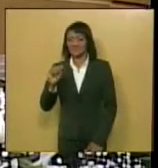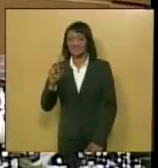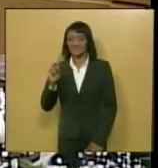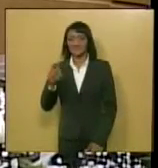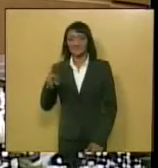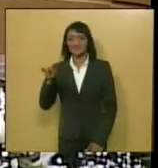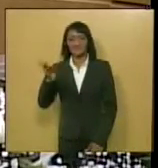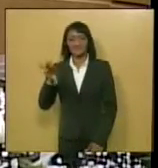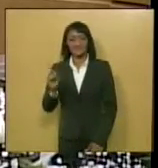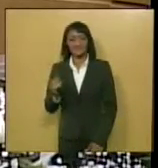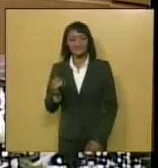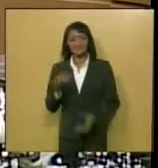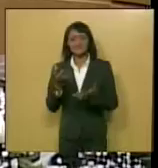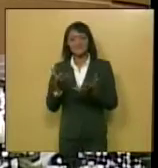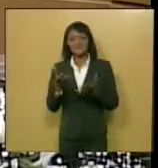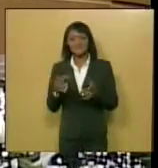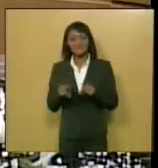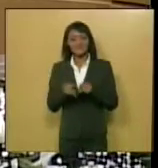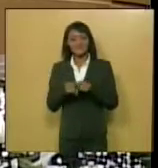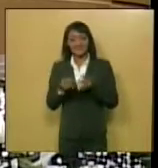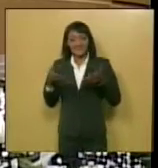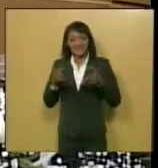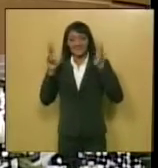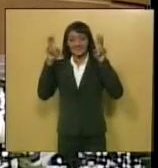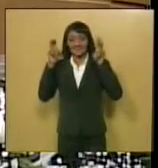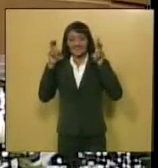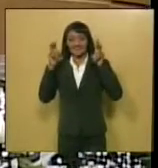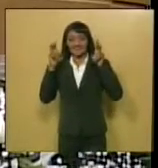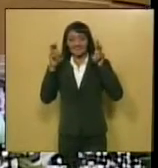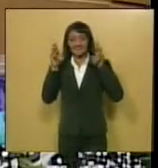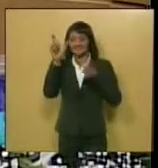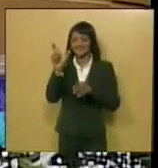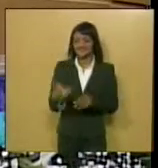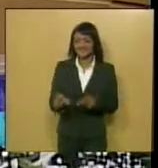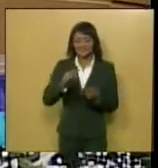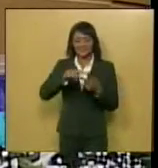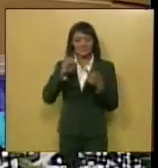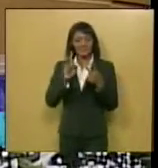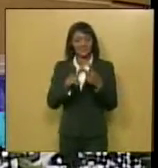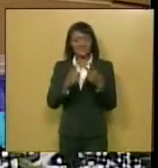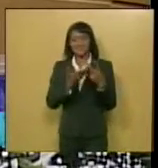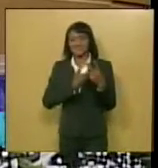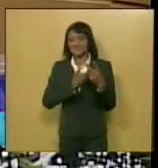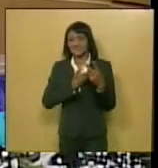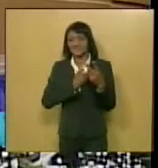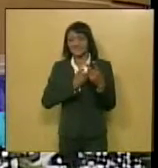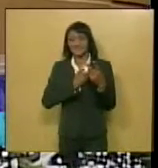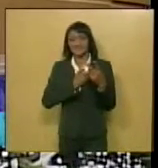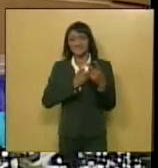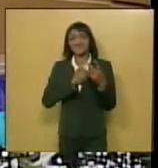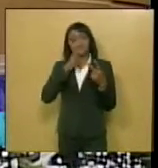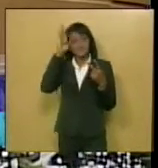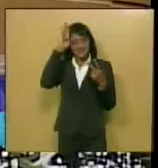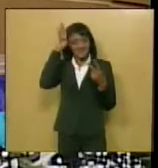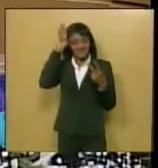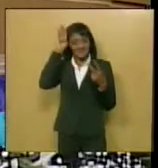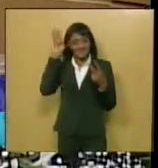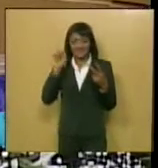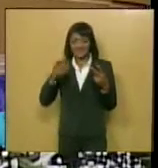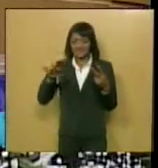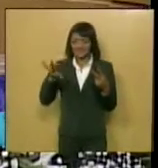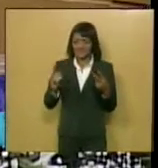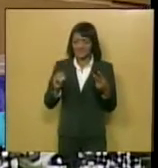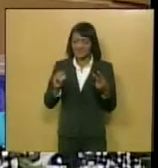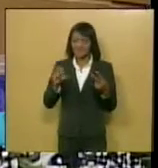fazer assim, abrir um parêntese para saudar dois acadêmicos, Antônio Samarone,